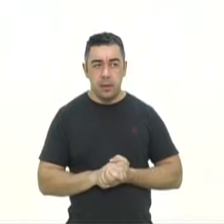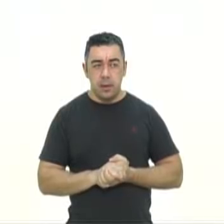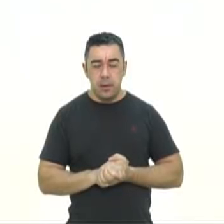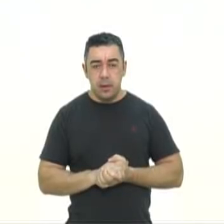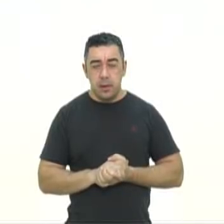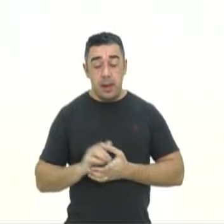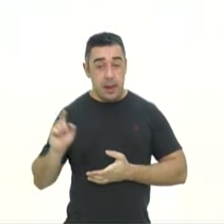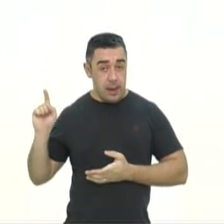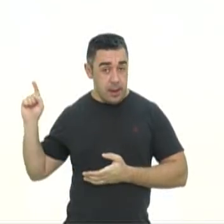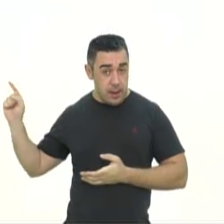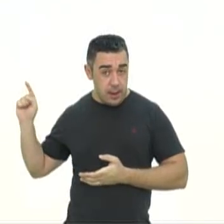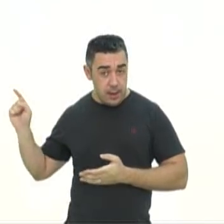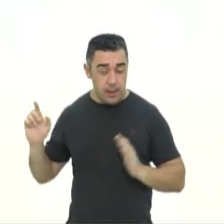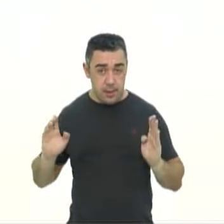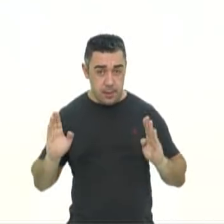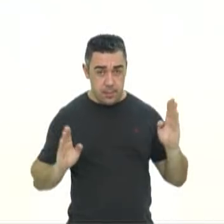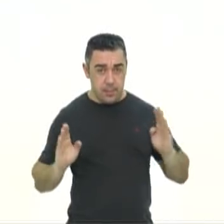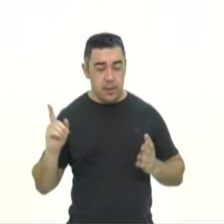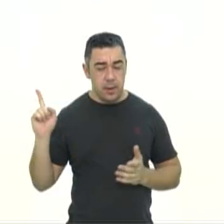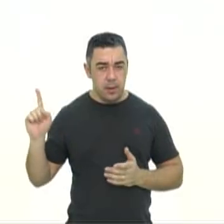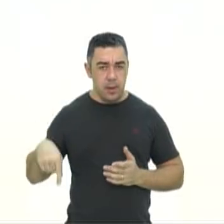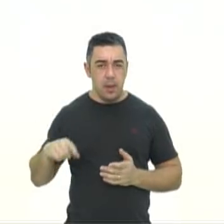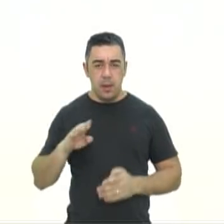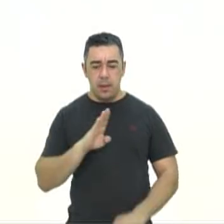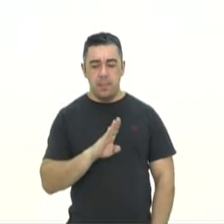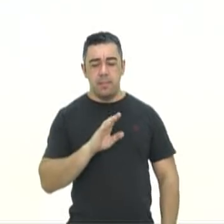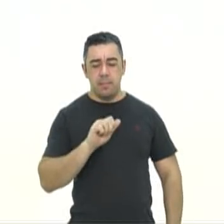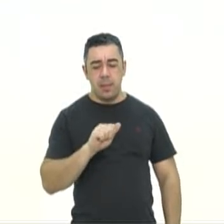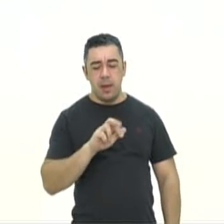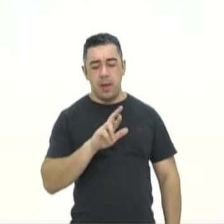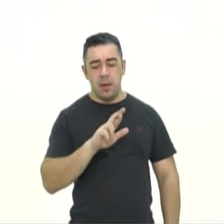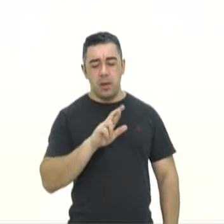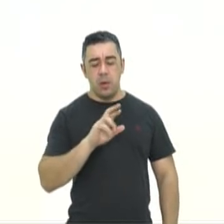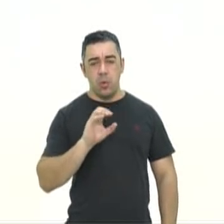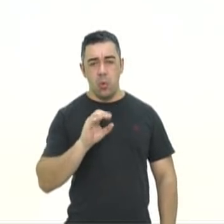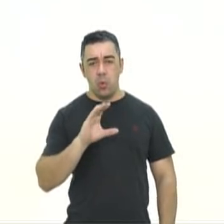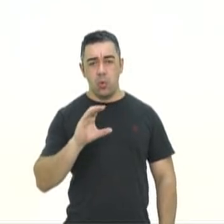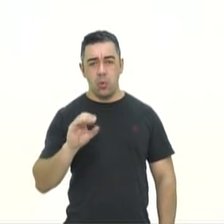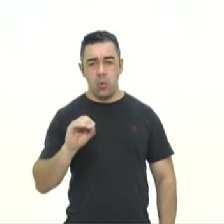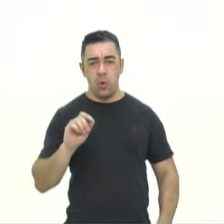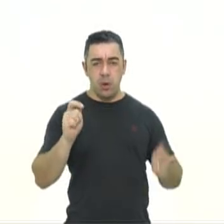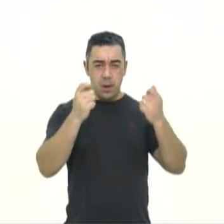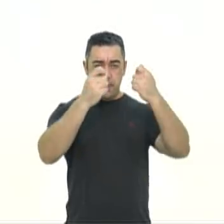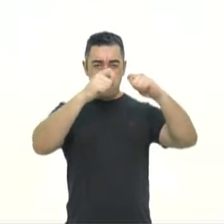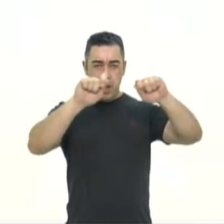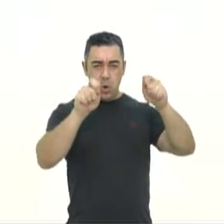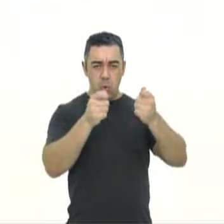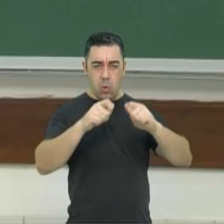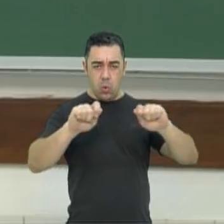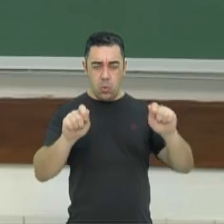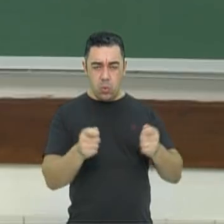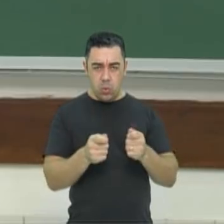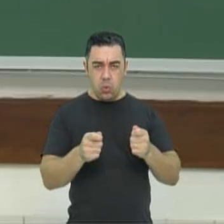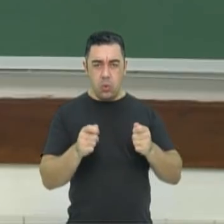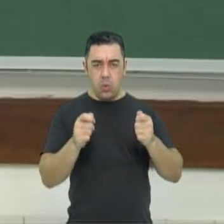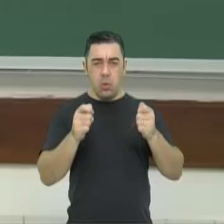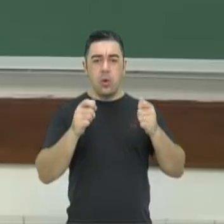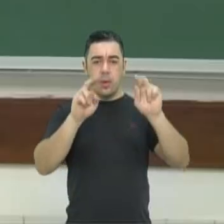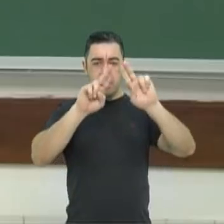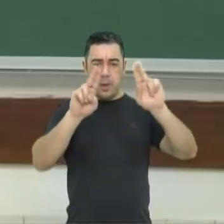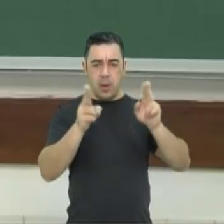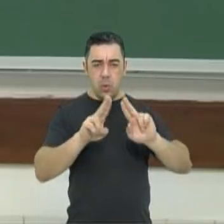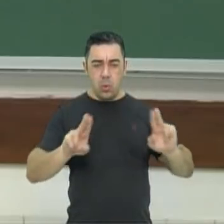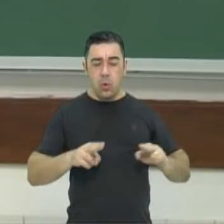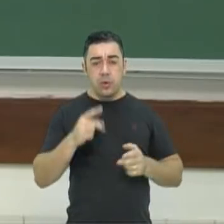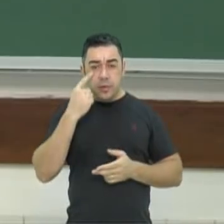Nesse sermão da sexagésima, faz parte do barroco. É um período literário chamado barroco. Possivelmente, vocês